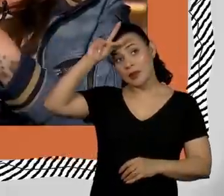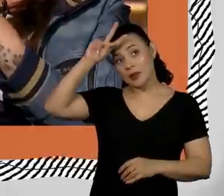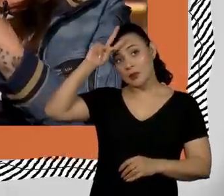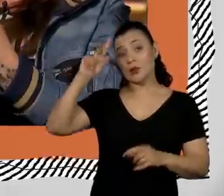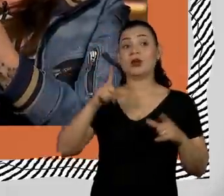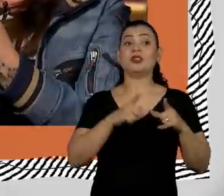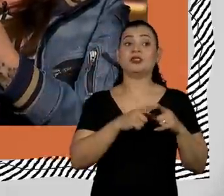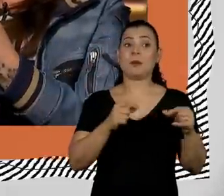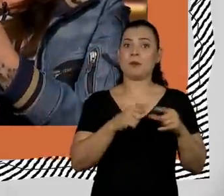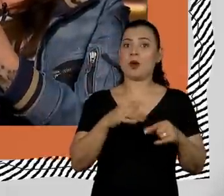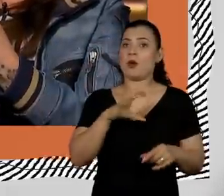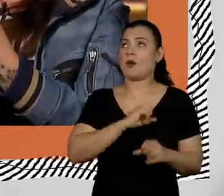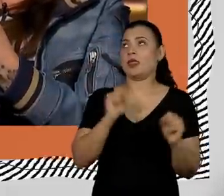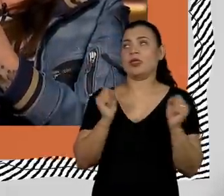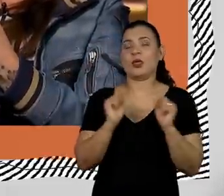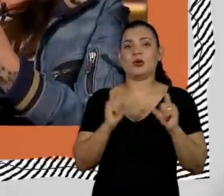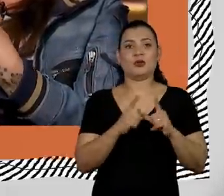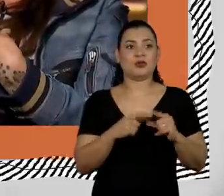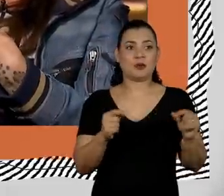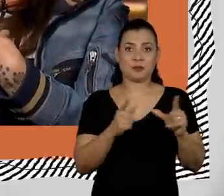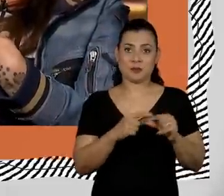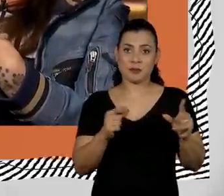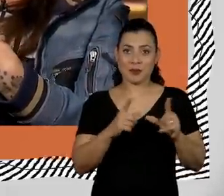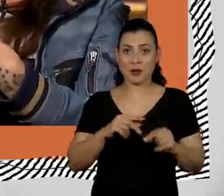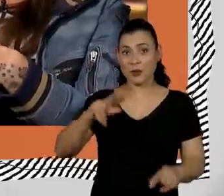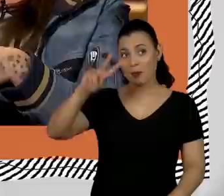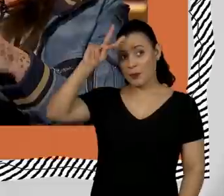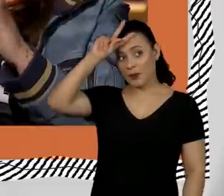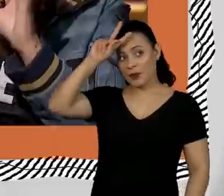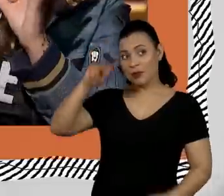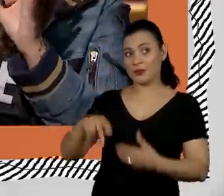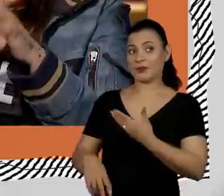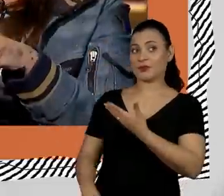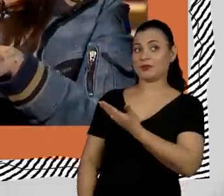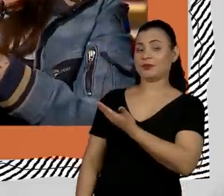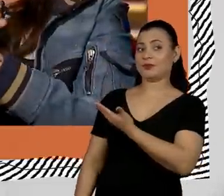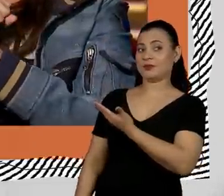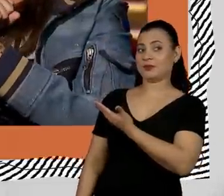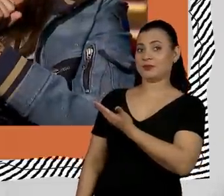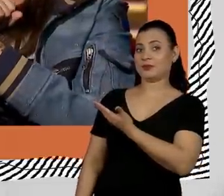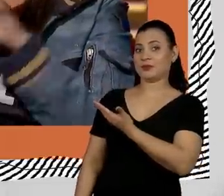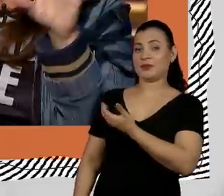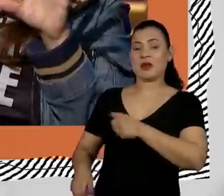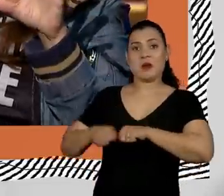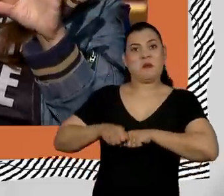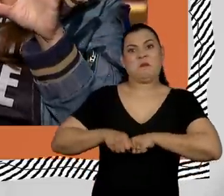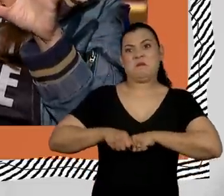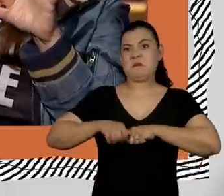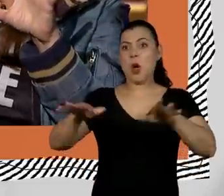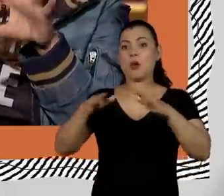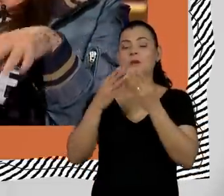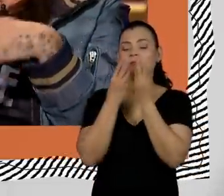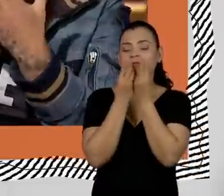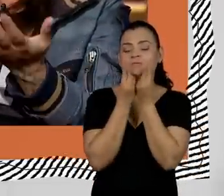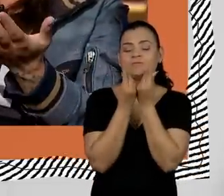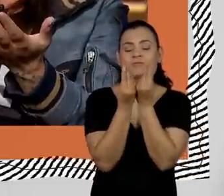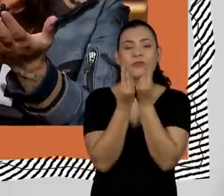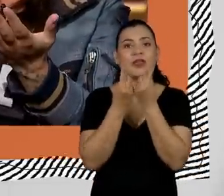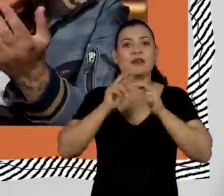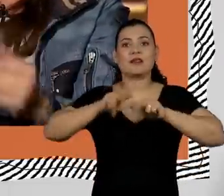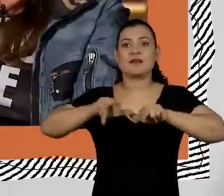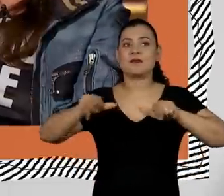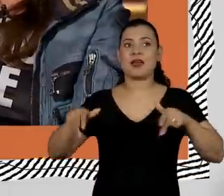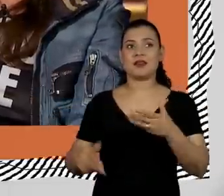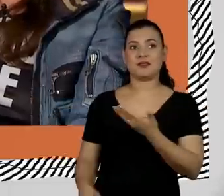Japão eu sou muito fã de comida japonesa que é assim uma explosão de sabores que é o marido